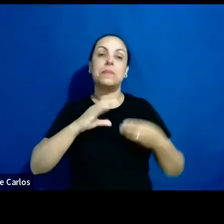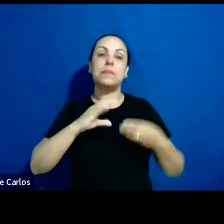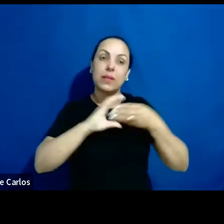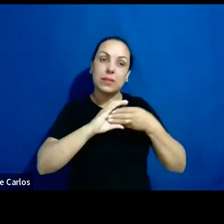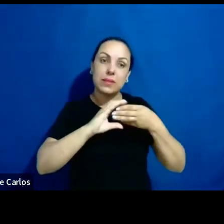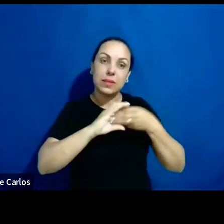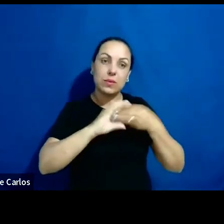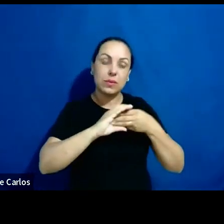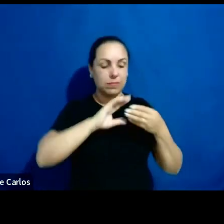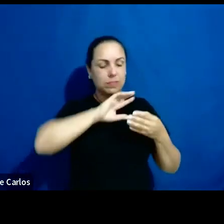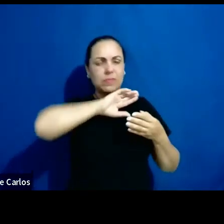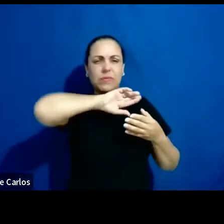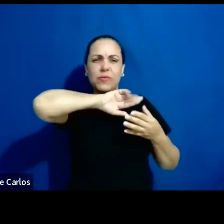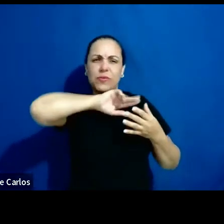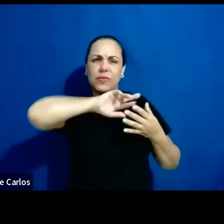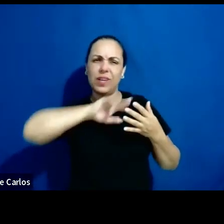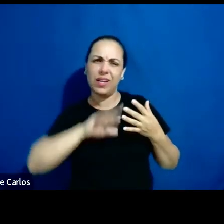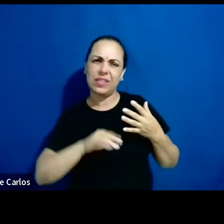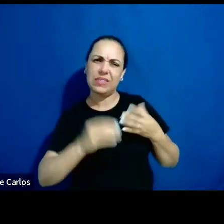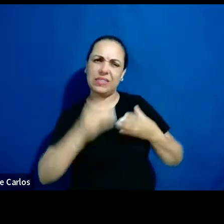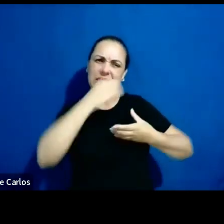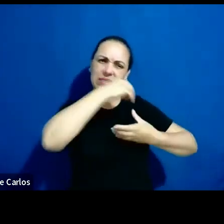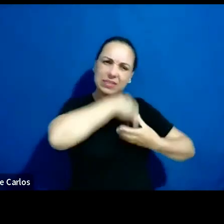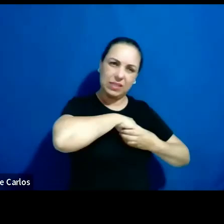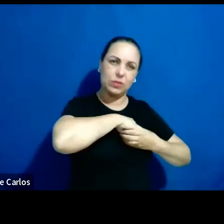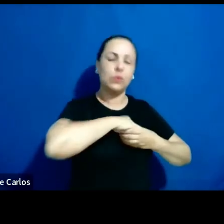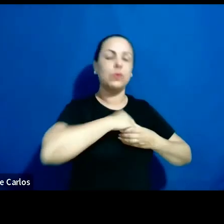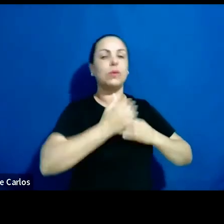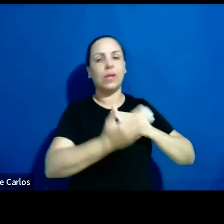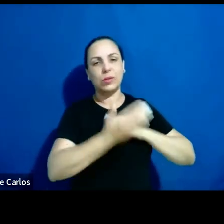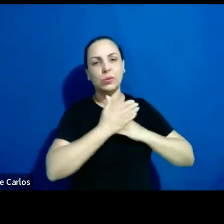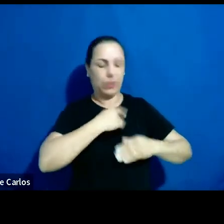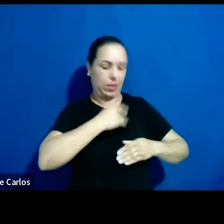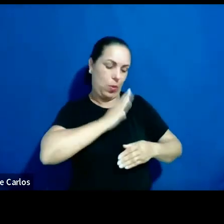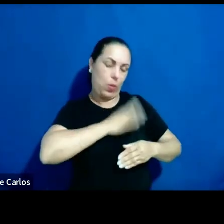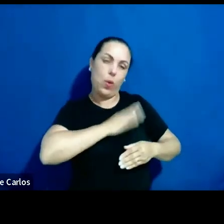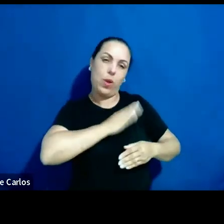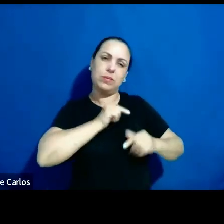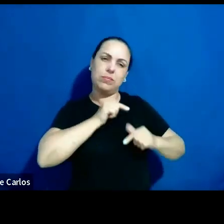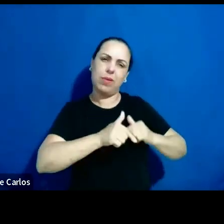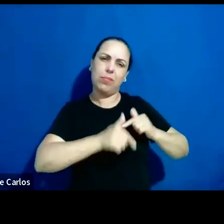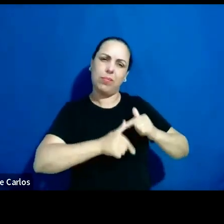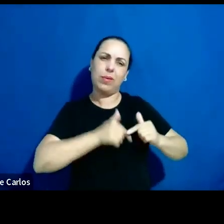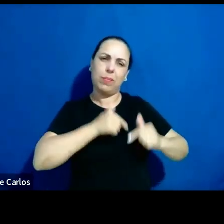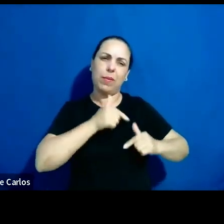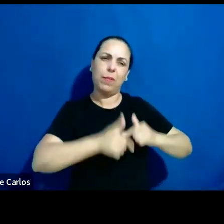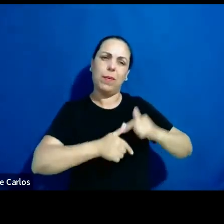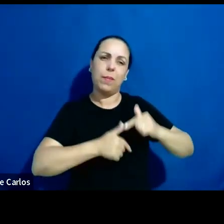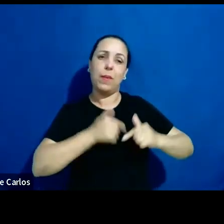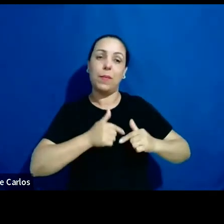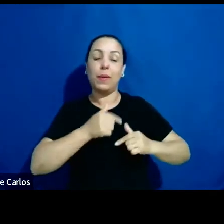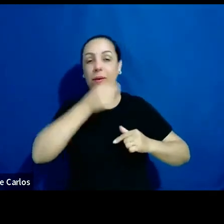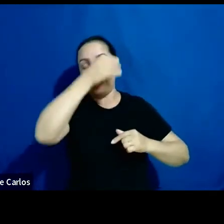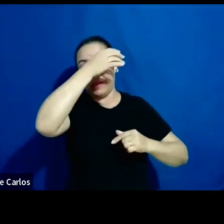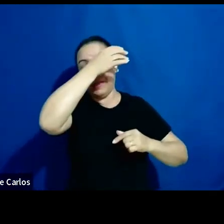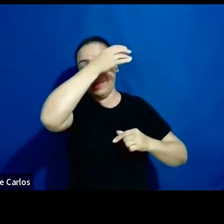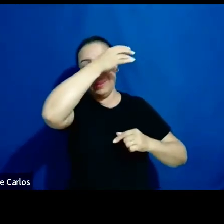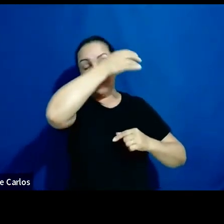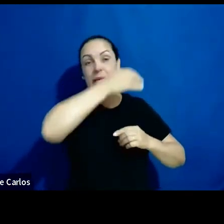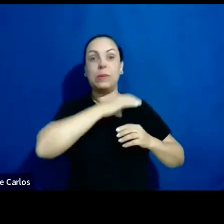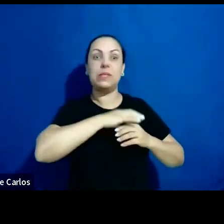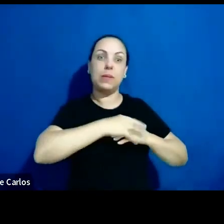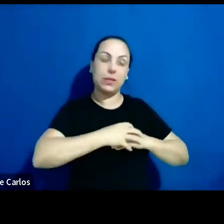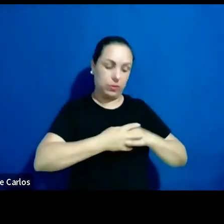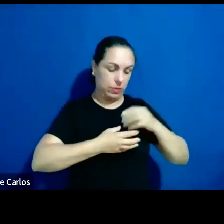nó atrioventricular. O nó atrioventricular está localizado na parede entre o átrio esquerdo e